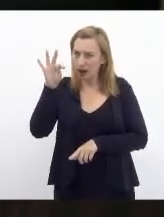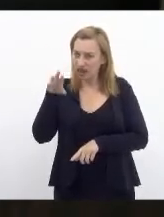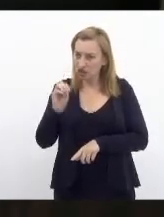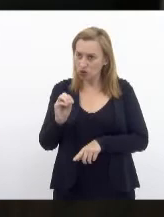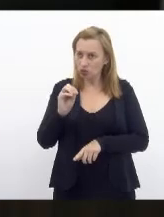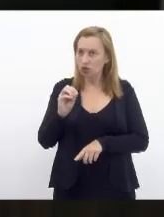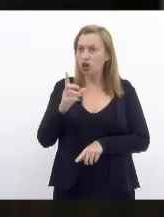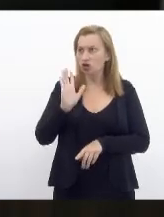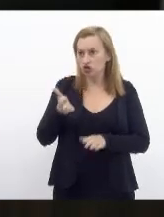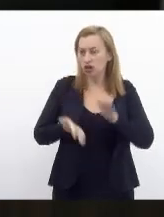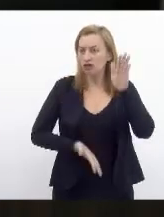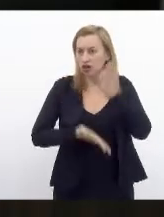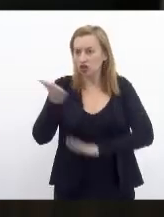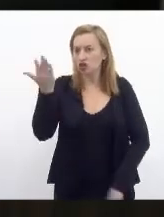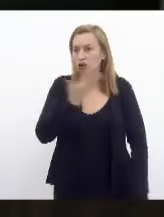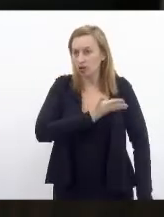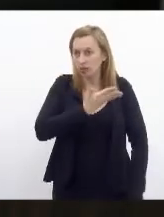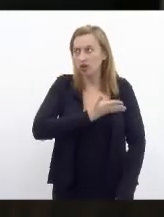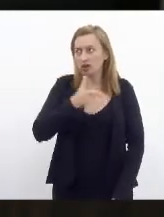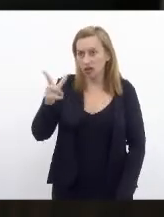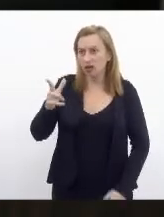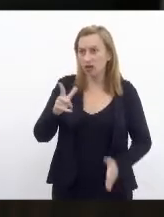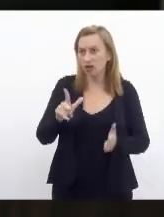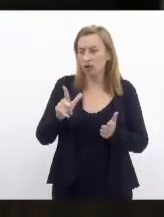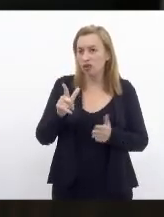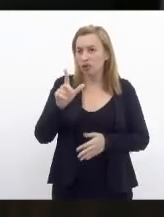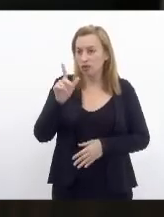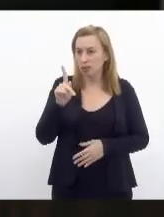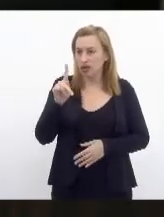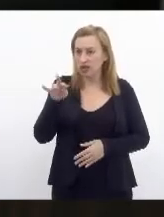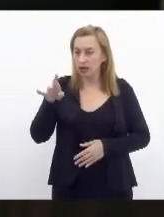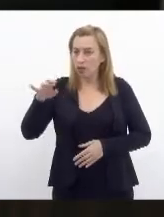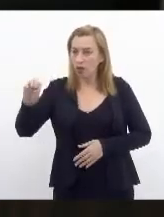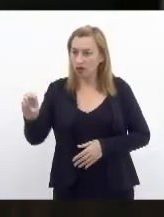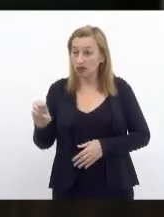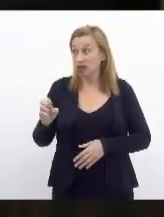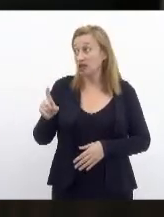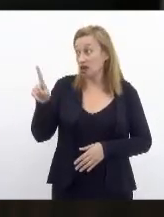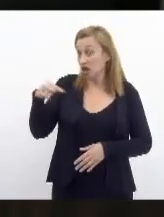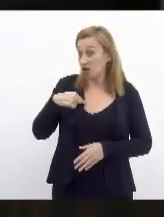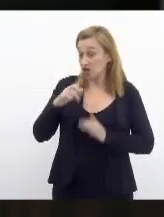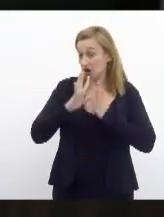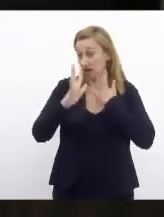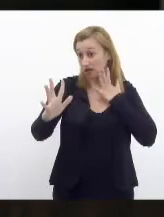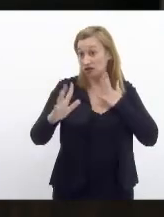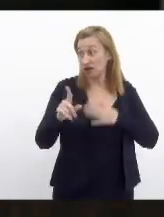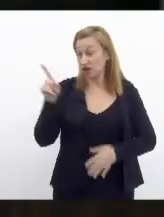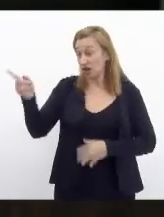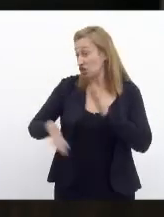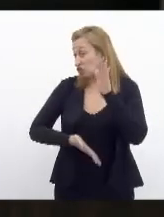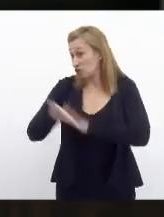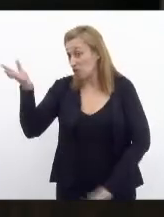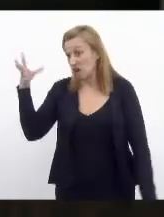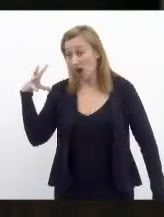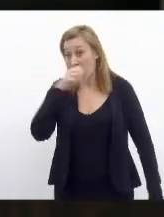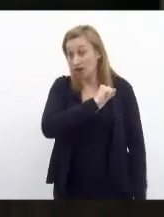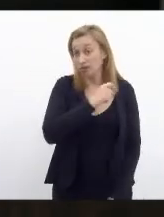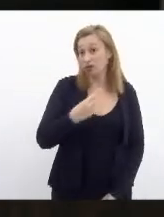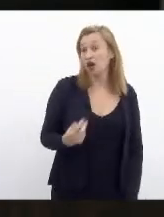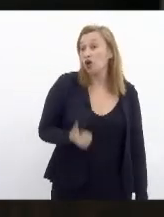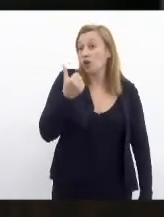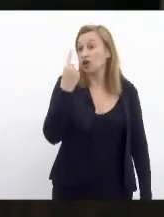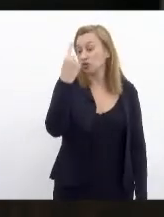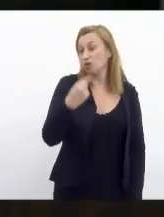Eu já viajei com um amigo que tem um passaporte desse, fiquei na fila e ele foi embora, fiquei quase uma hora. Então,